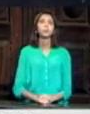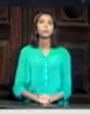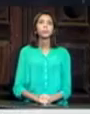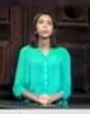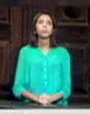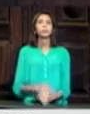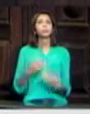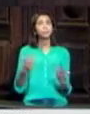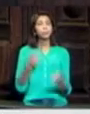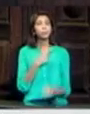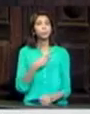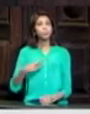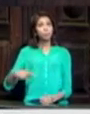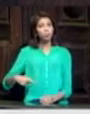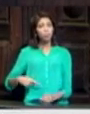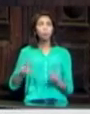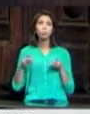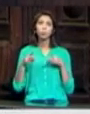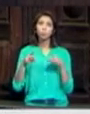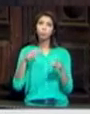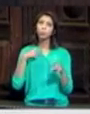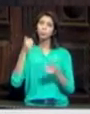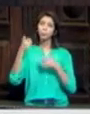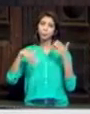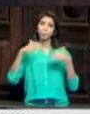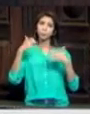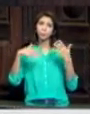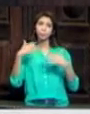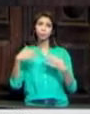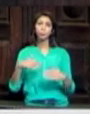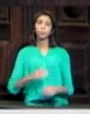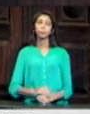presidente, dando continuidade à minha fala,